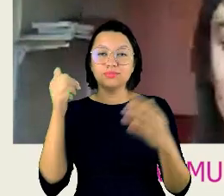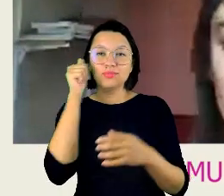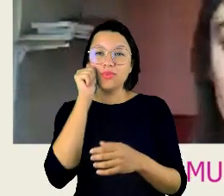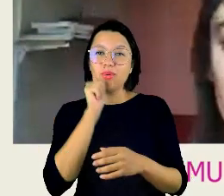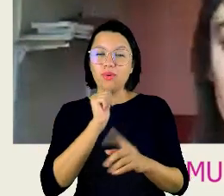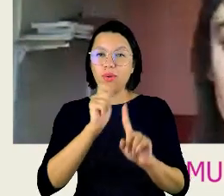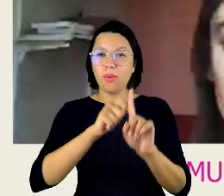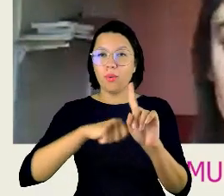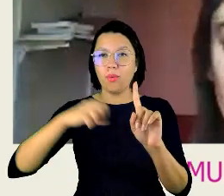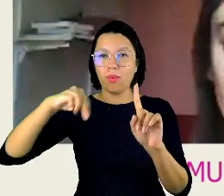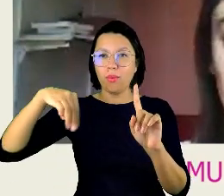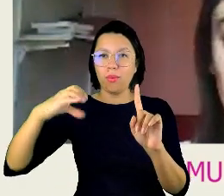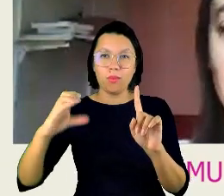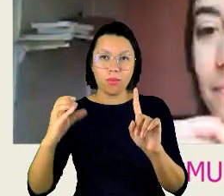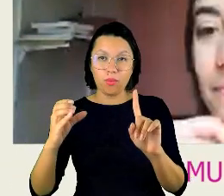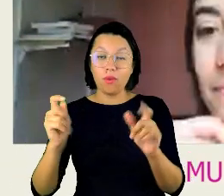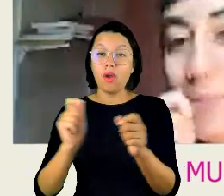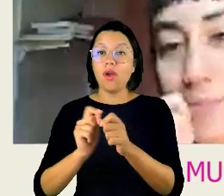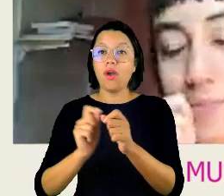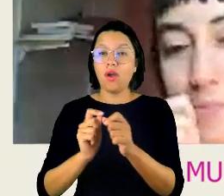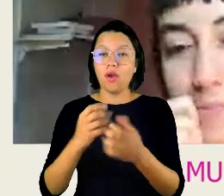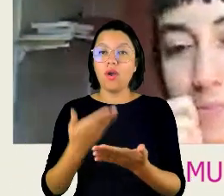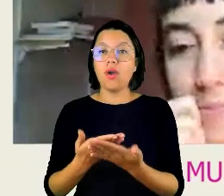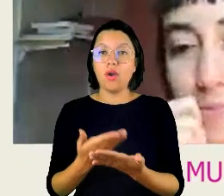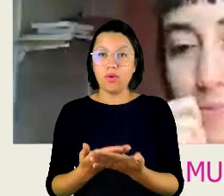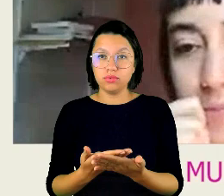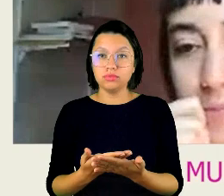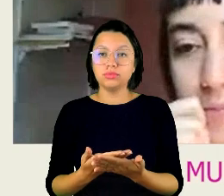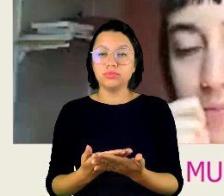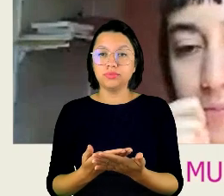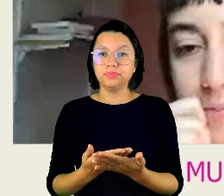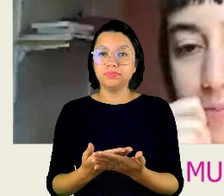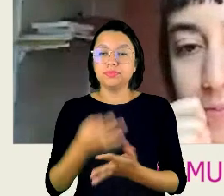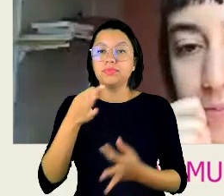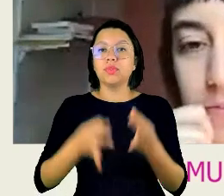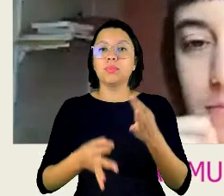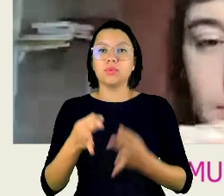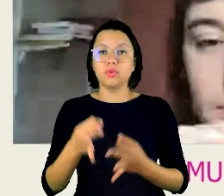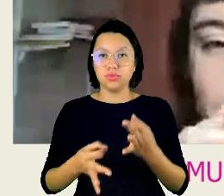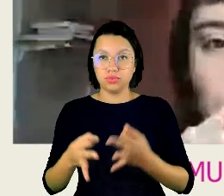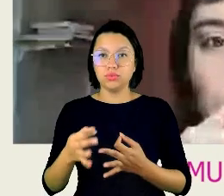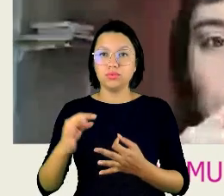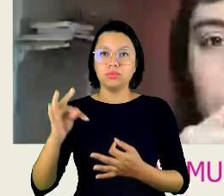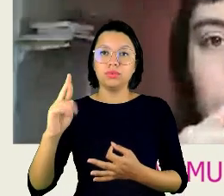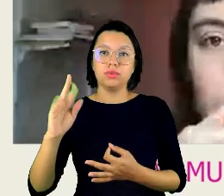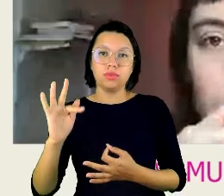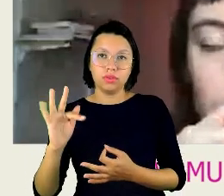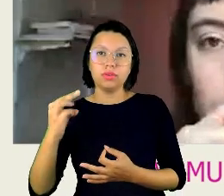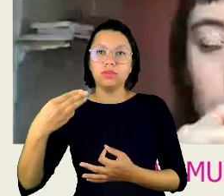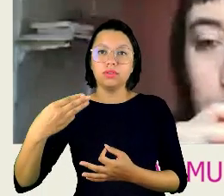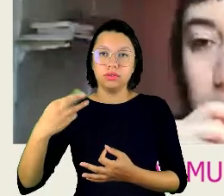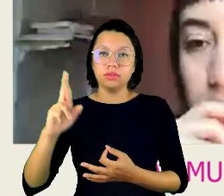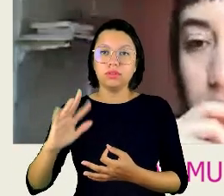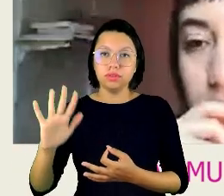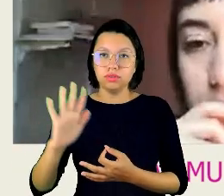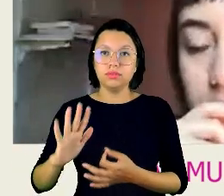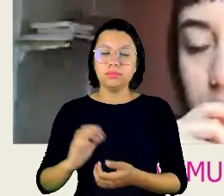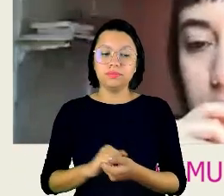Mulheres em Março, promovido pela Escola de Magistrados do TRF3.